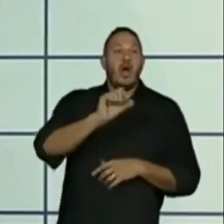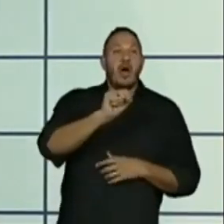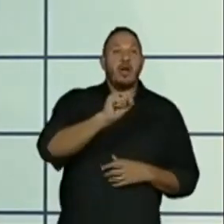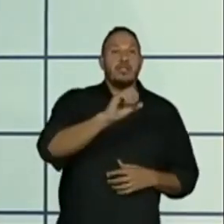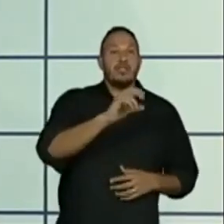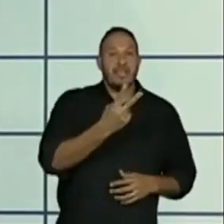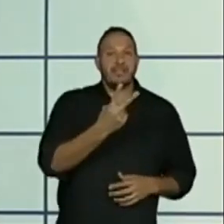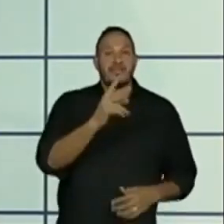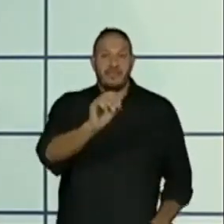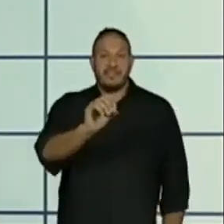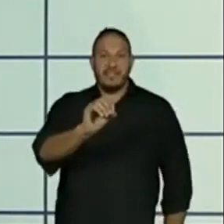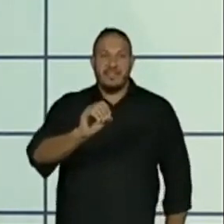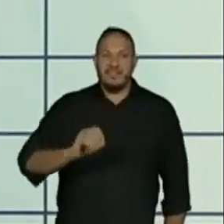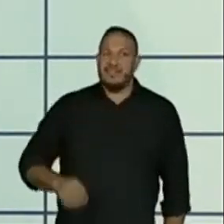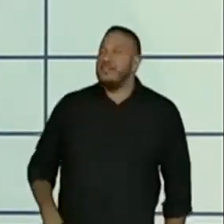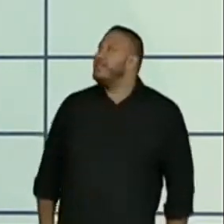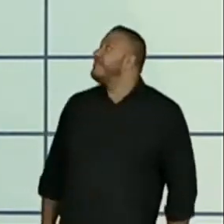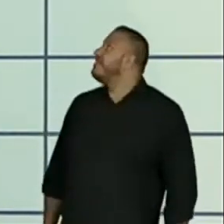820.